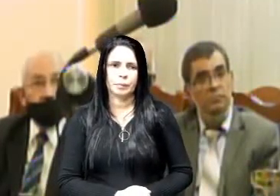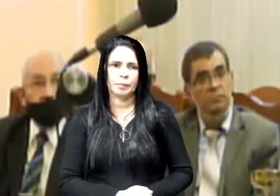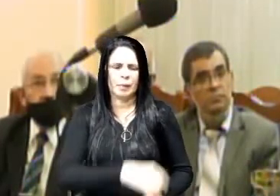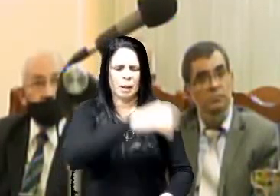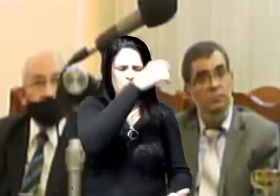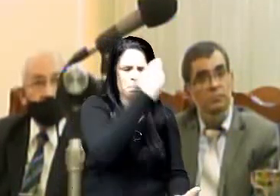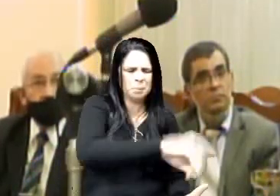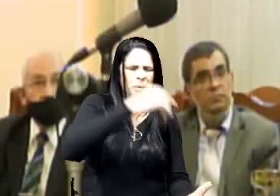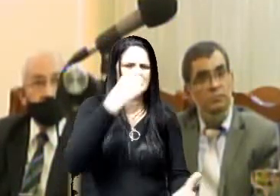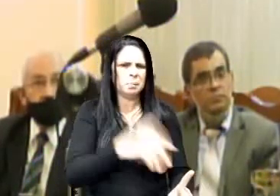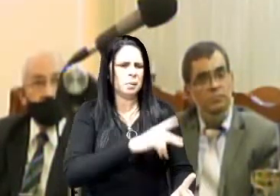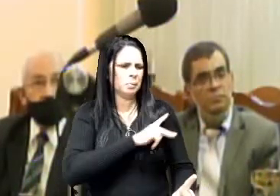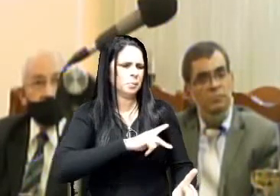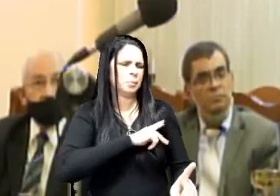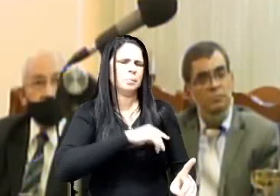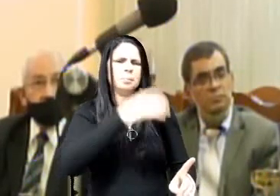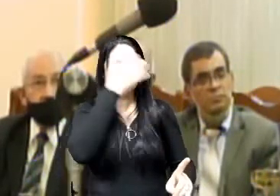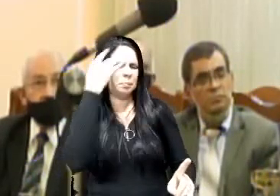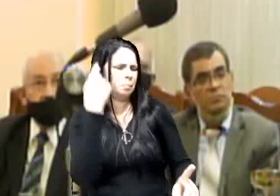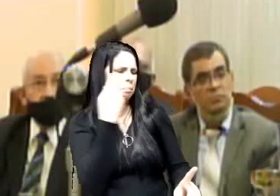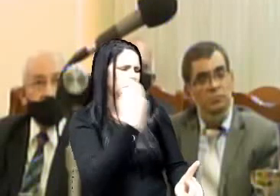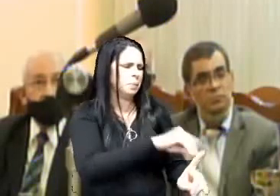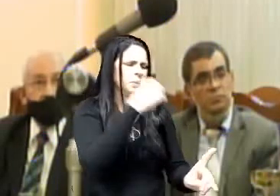com vara.